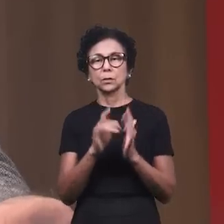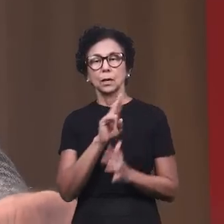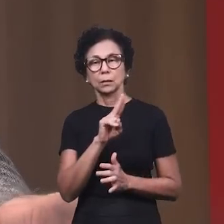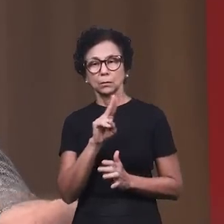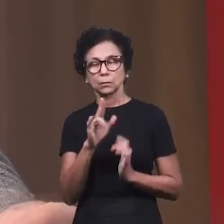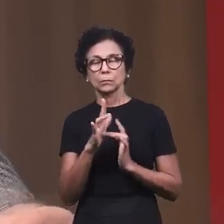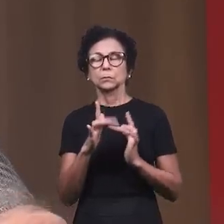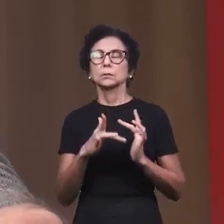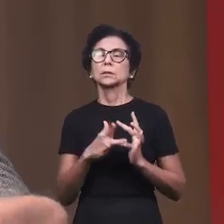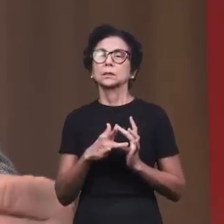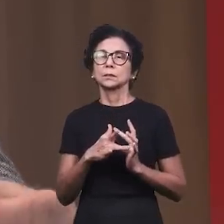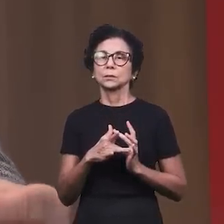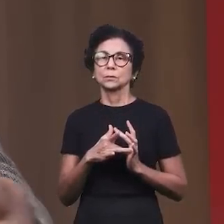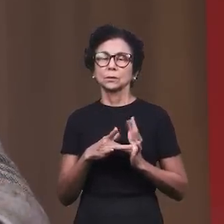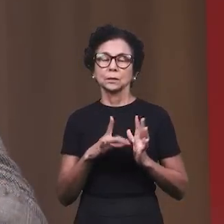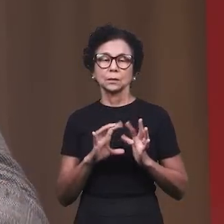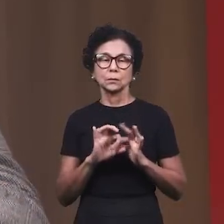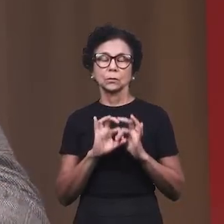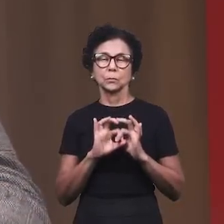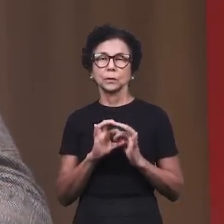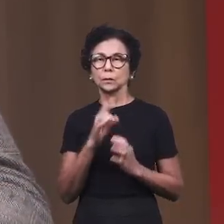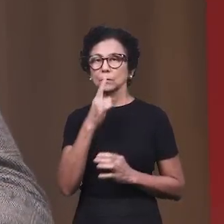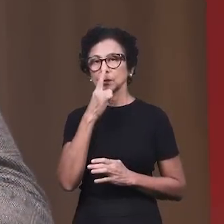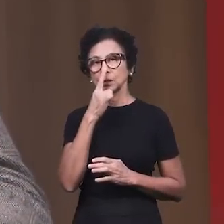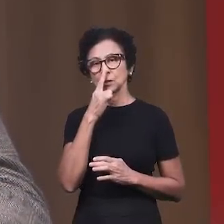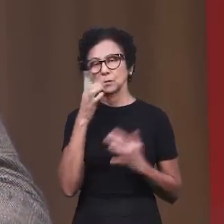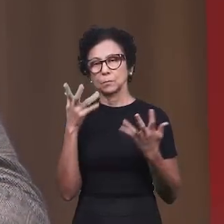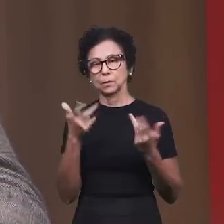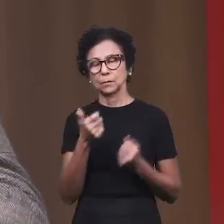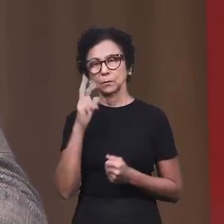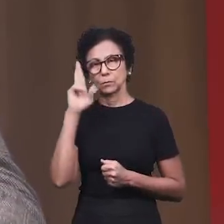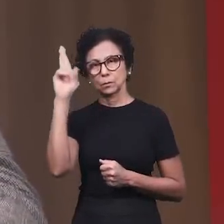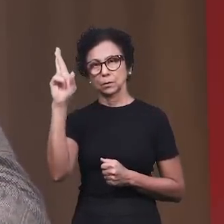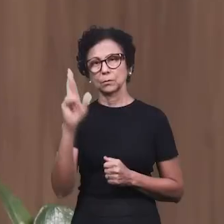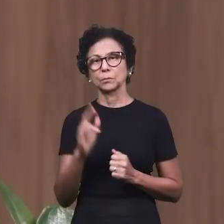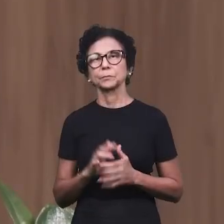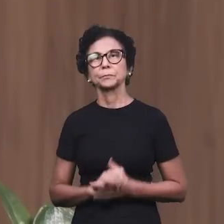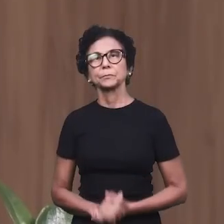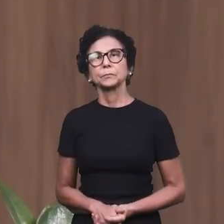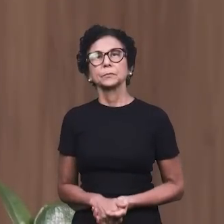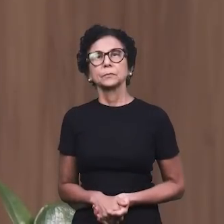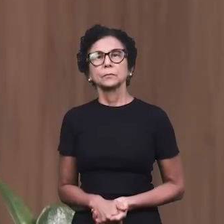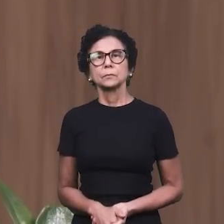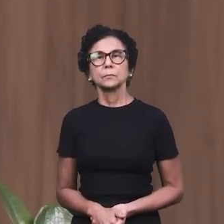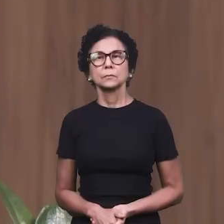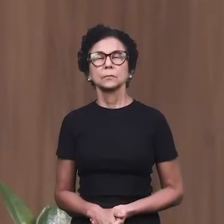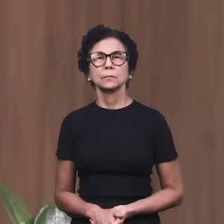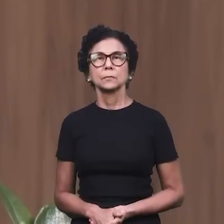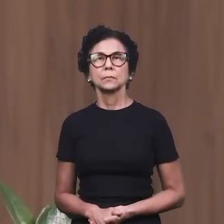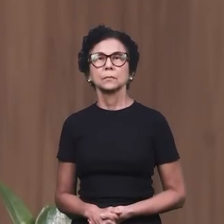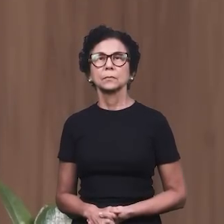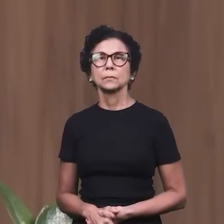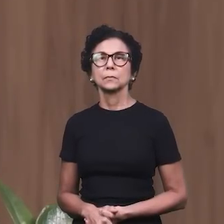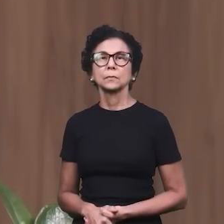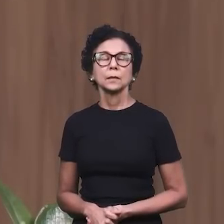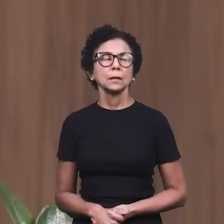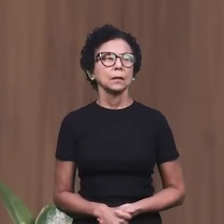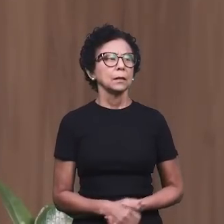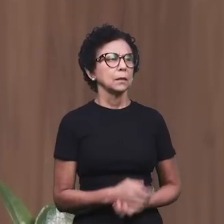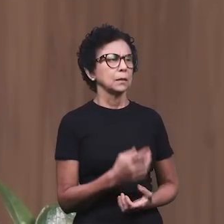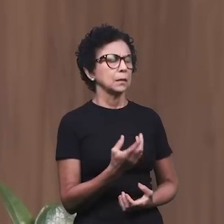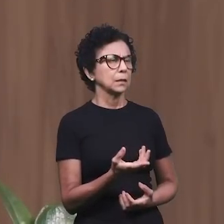e desfrutar assim dessa comunhão íntima e maravilhosa com o nosso Senhor. Então, Marcos,